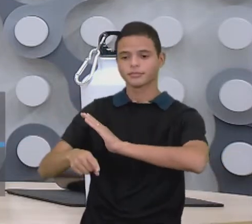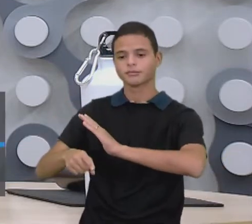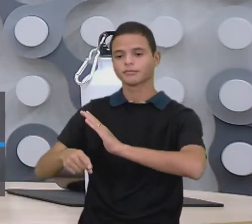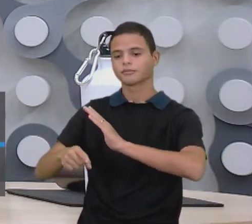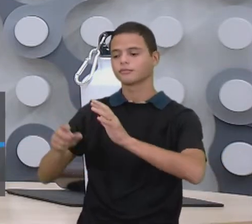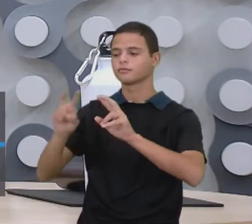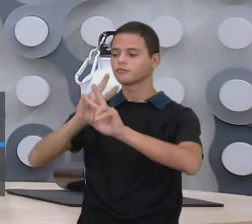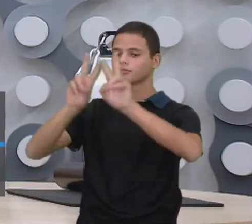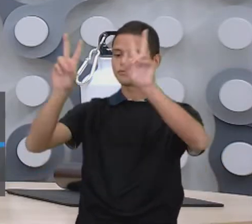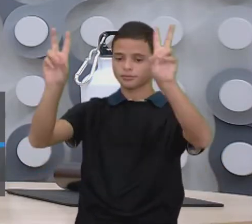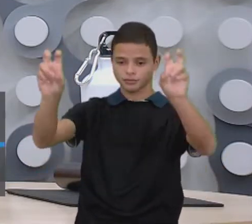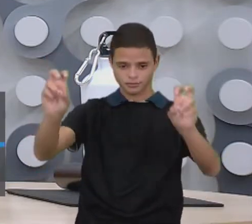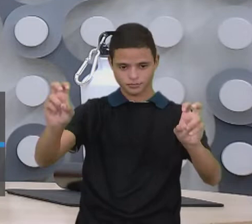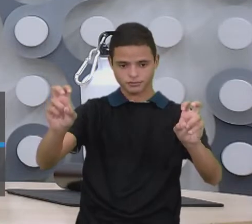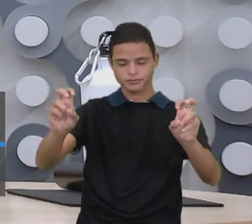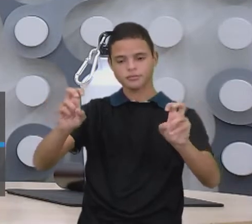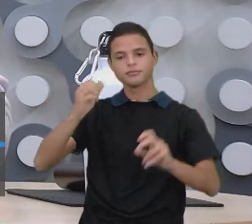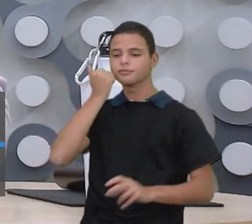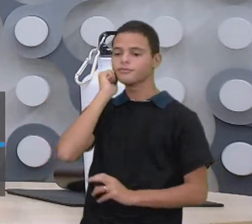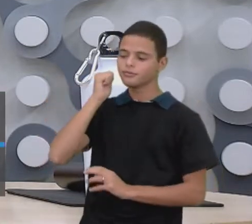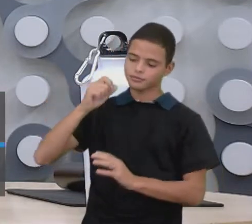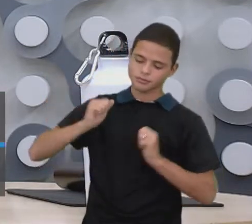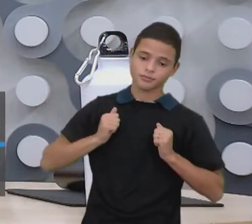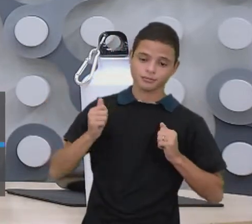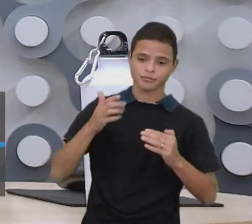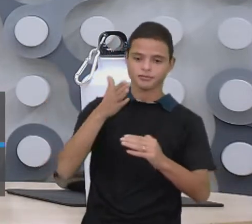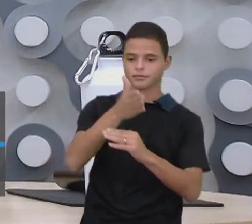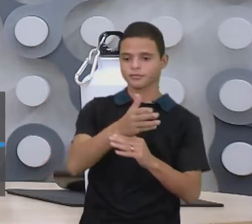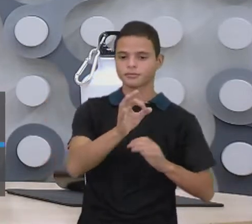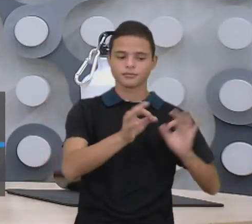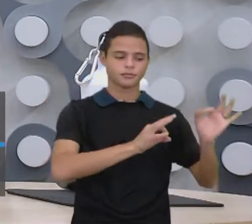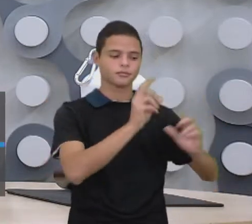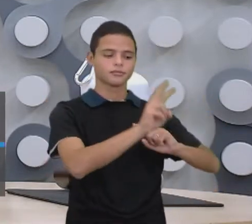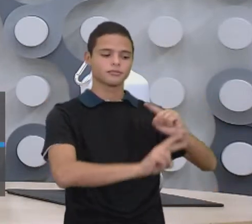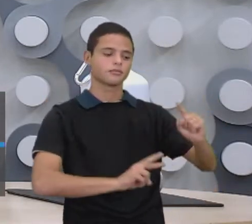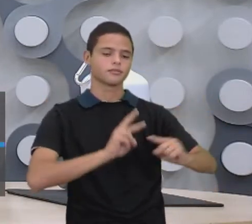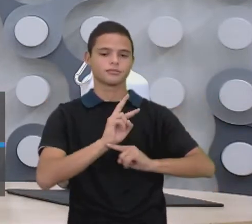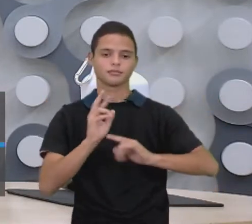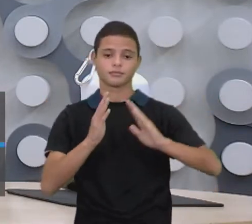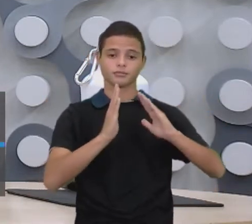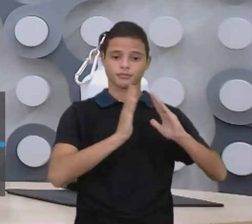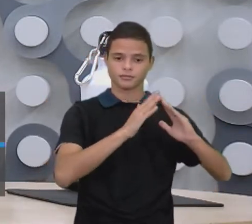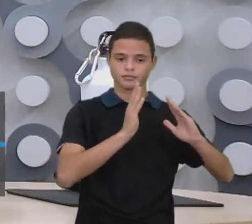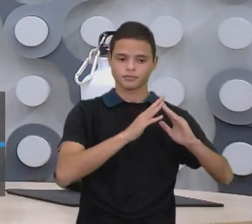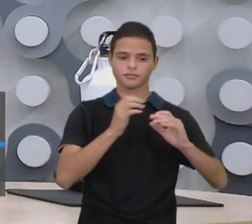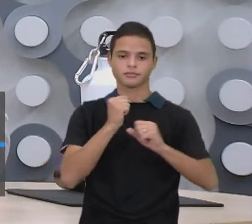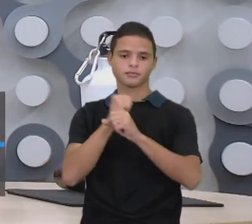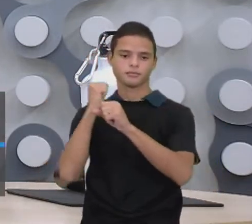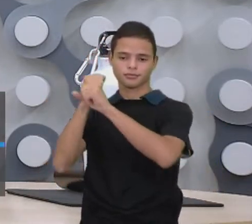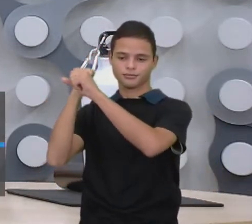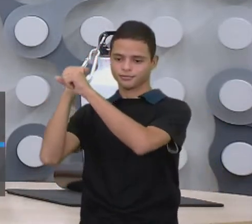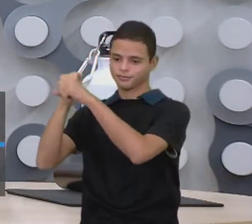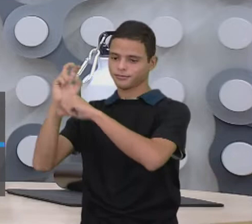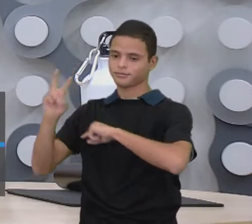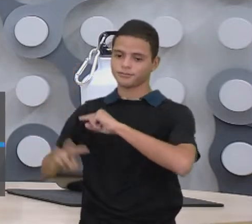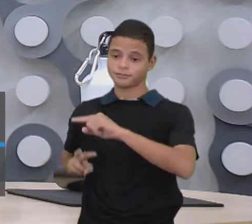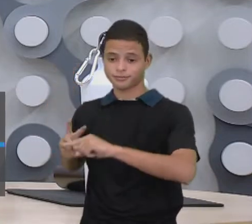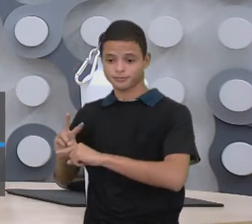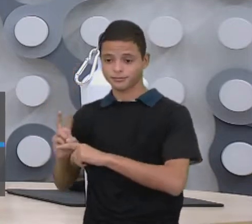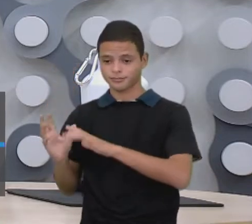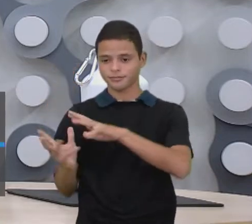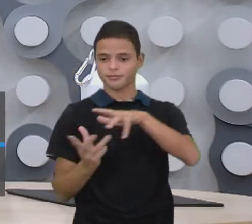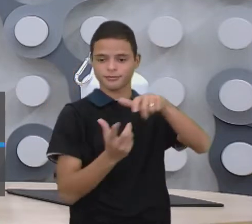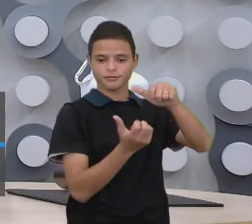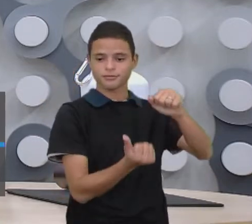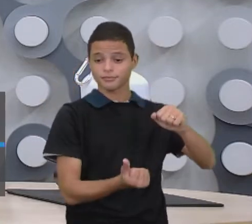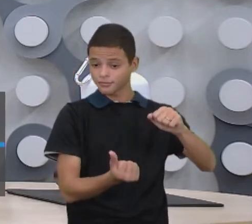Ação, Unidade Curricular, Projeto Casa Sustentável, Componente Curricular, Construção Sustentável.